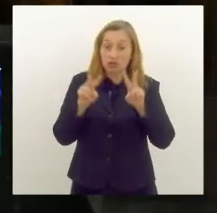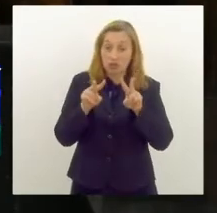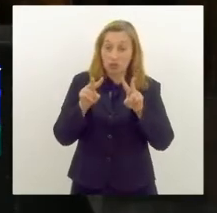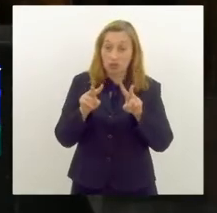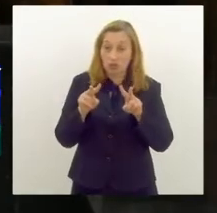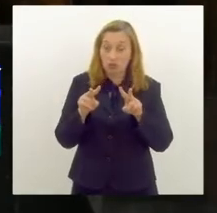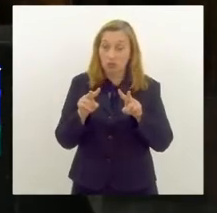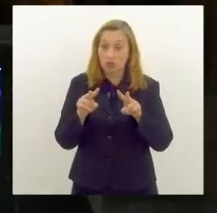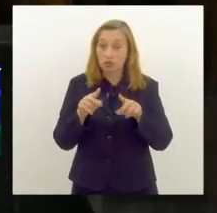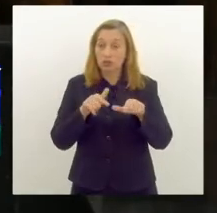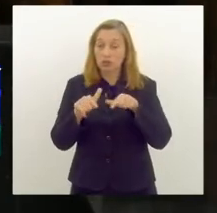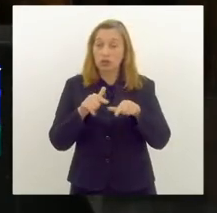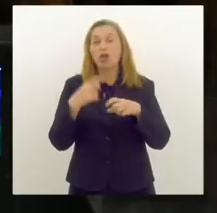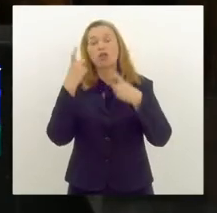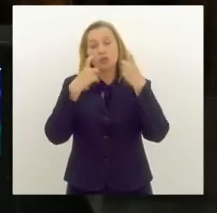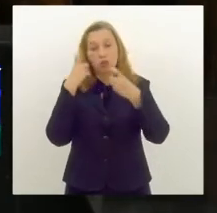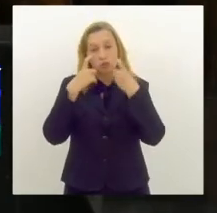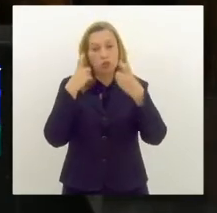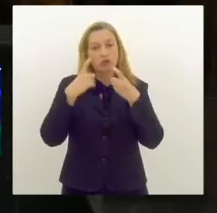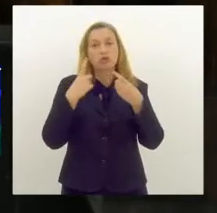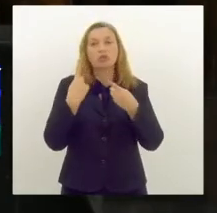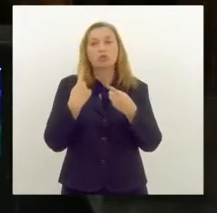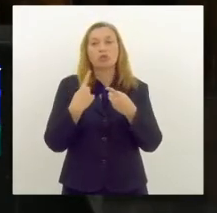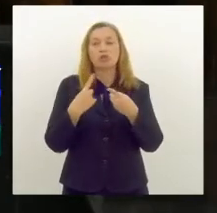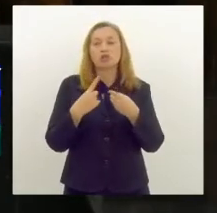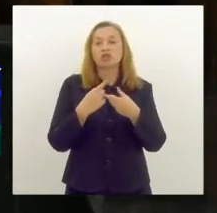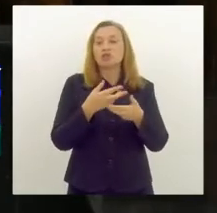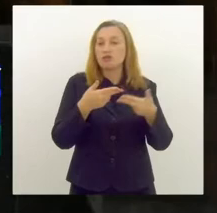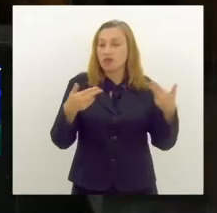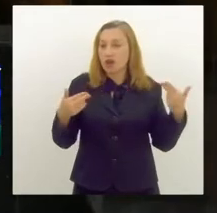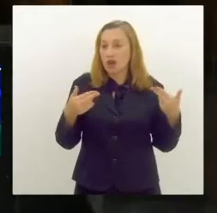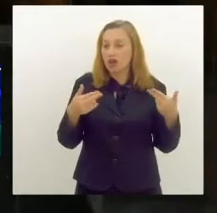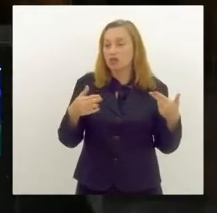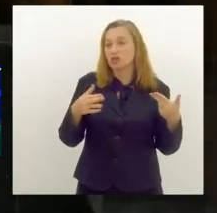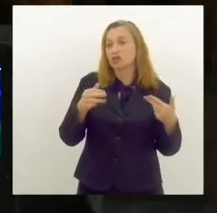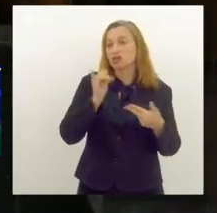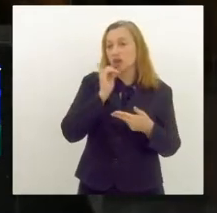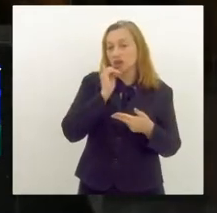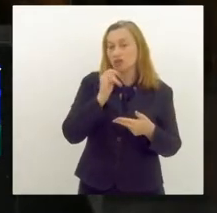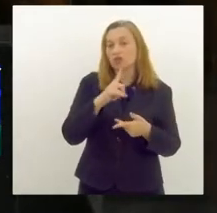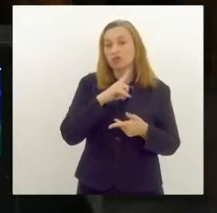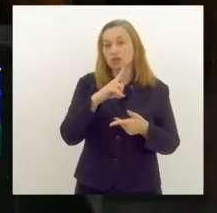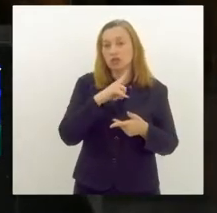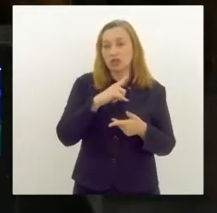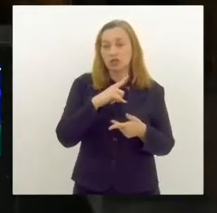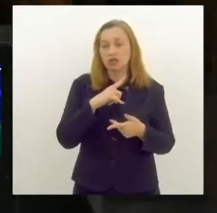do seu funcionamento, é muito preocupante. Nós temos diversos relatórios